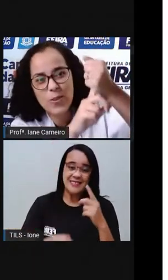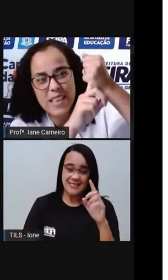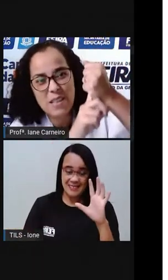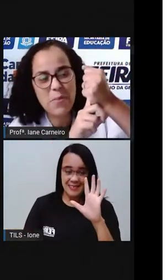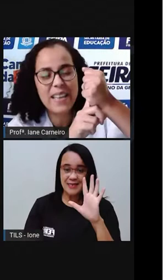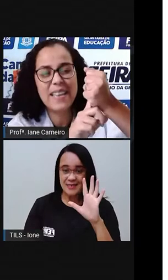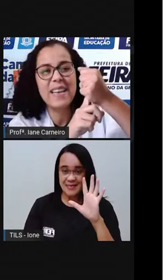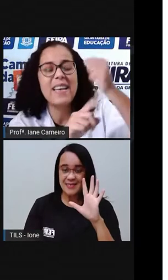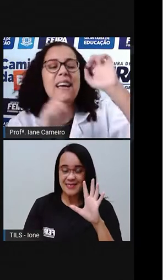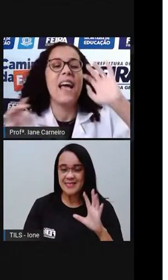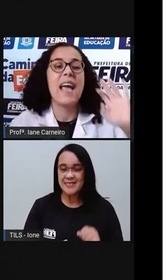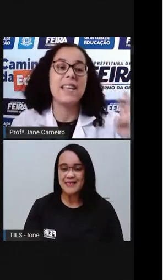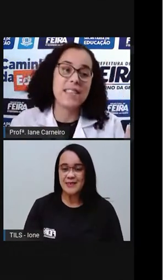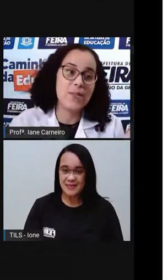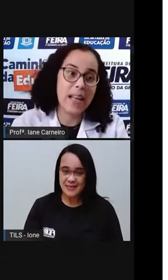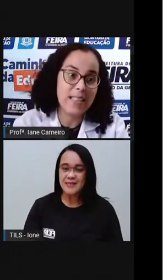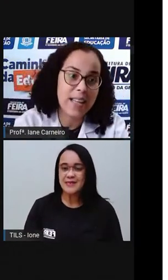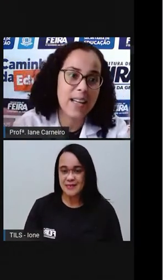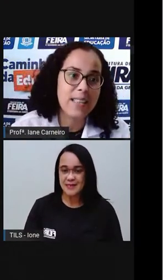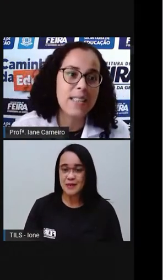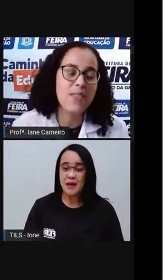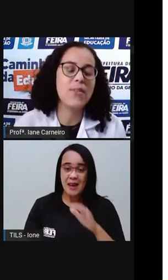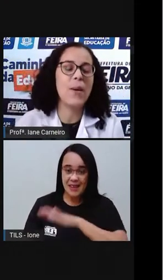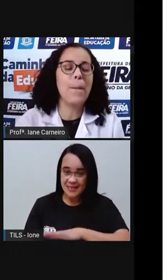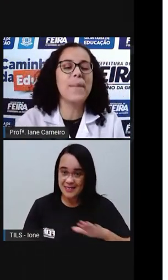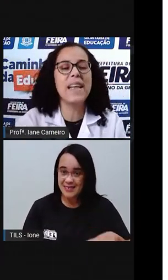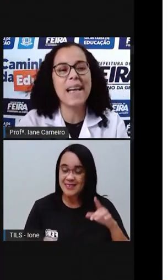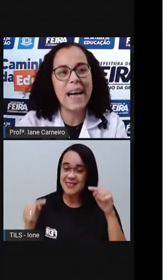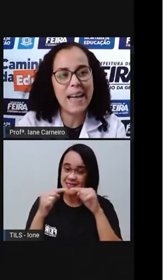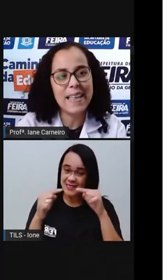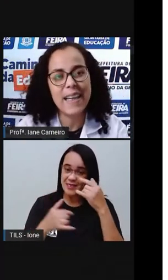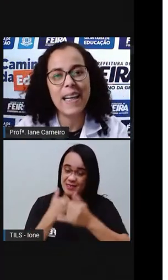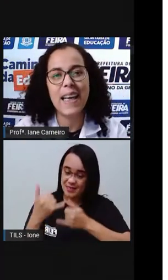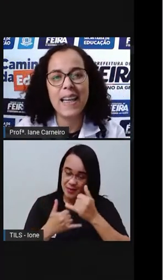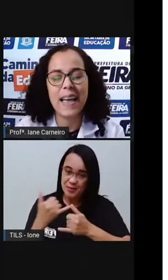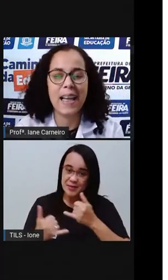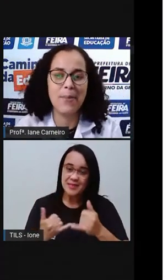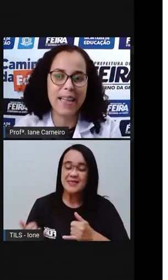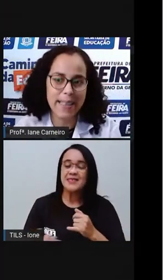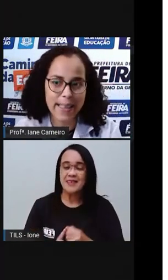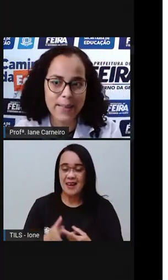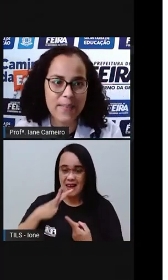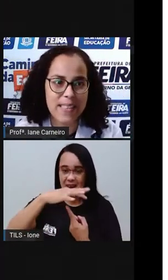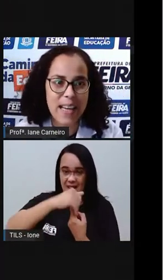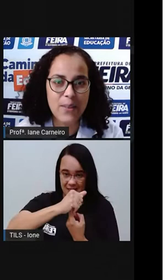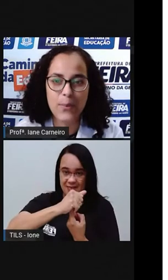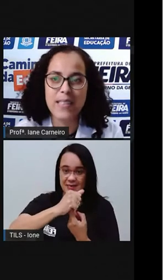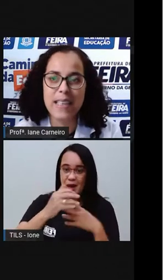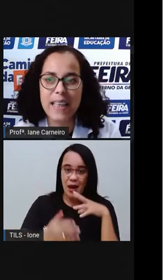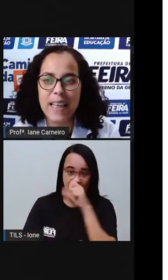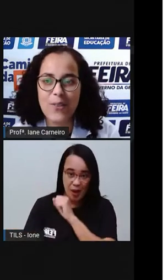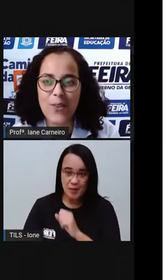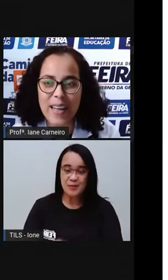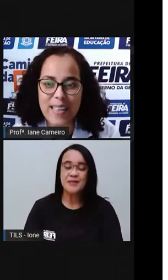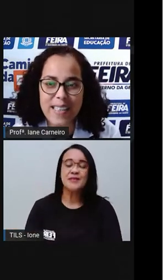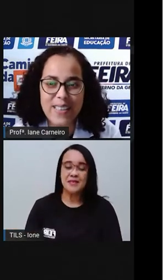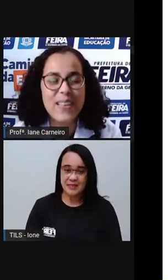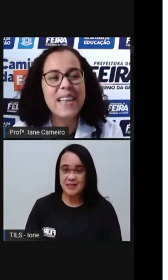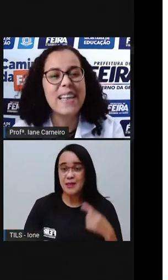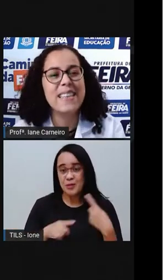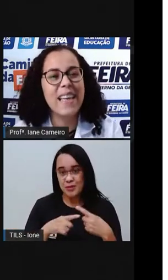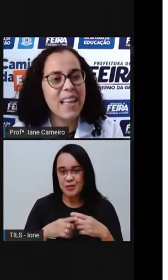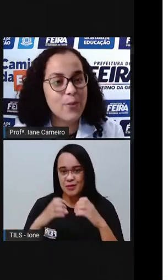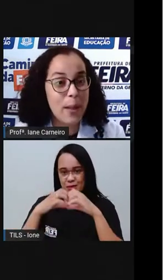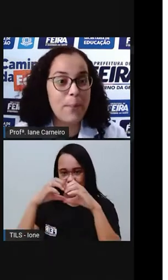que a mão conseguir prender são das crianças que vão brincar né naquele daquela brincadeira tá certo assim aqui um